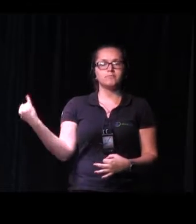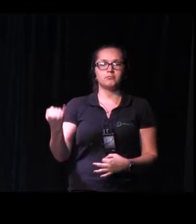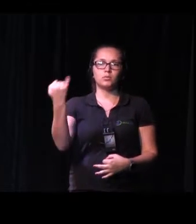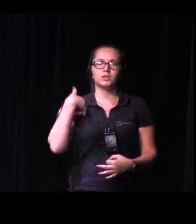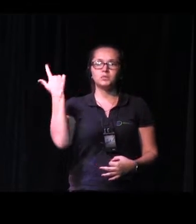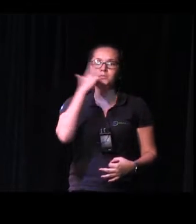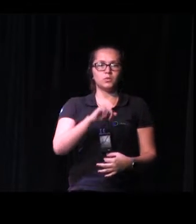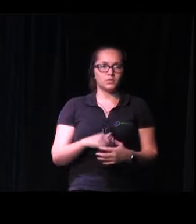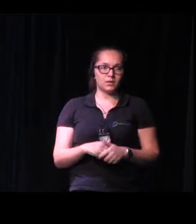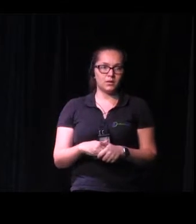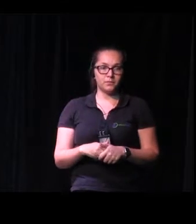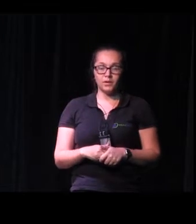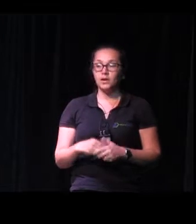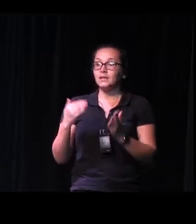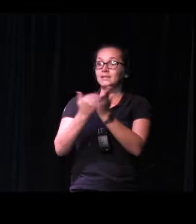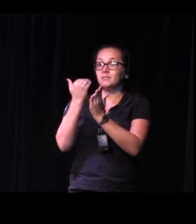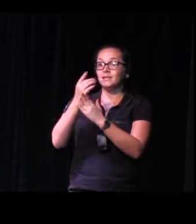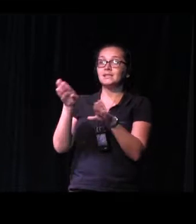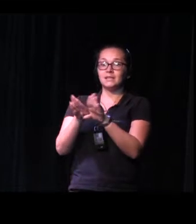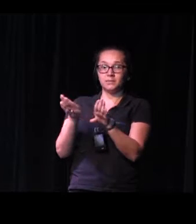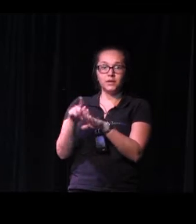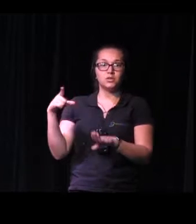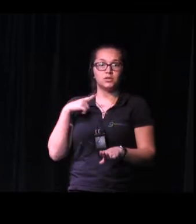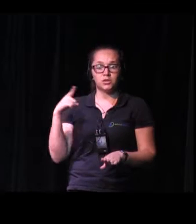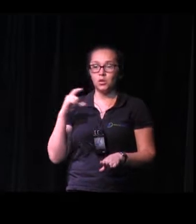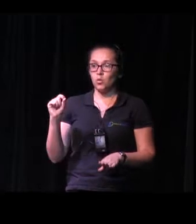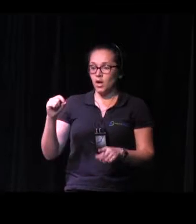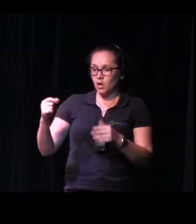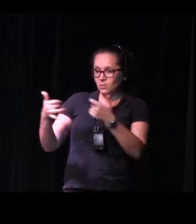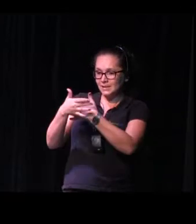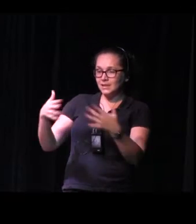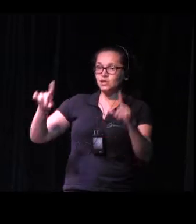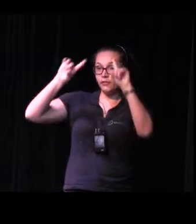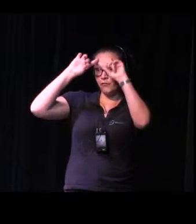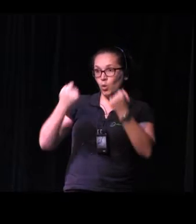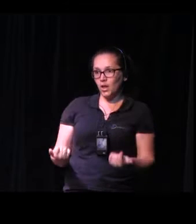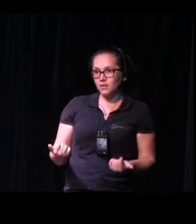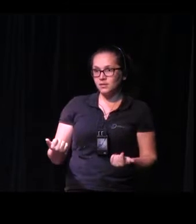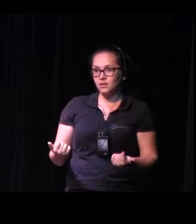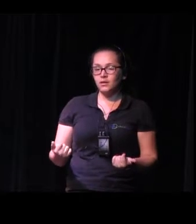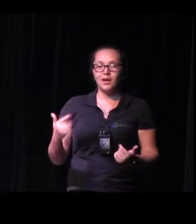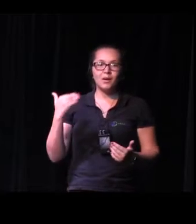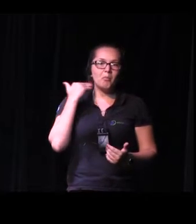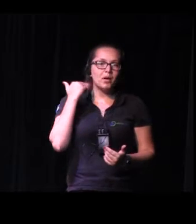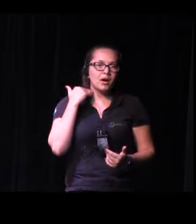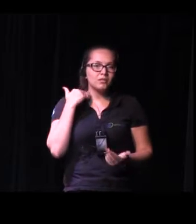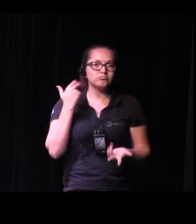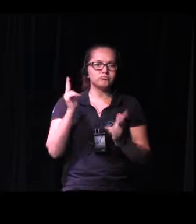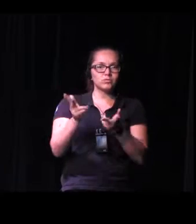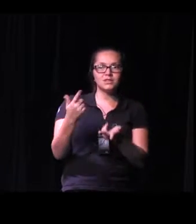natureza, obviamente, era fundamental para conseguir isso. Ademais, além disso, sendo uma cidade de